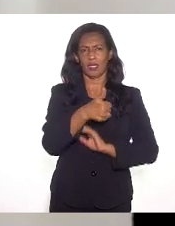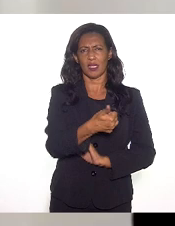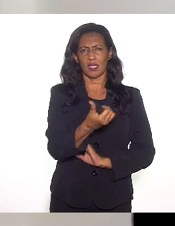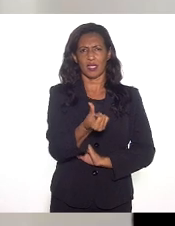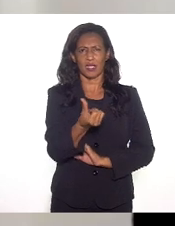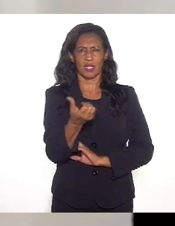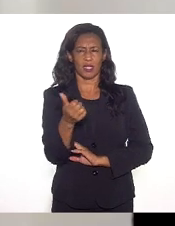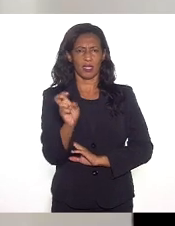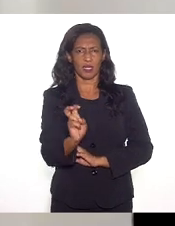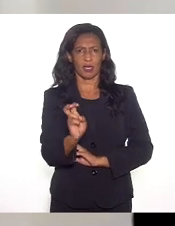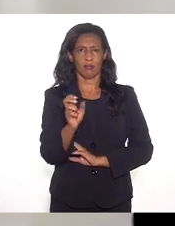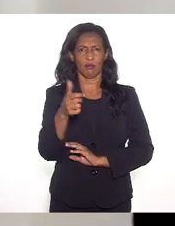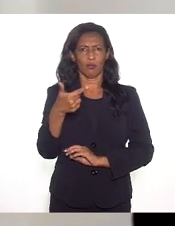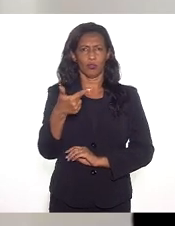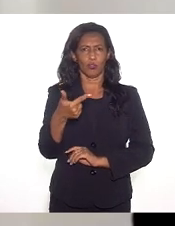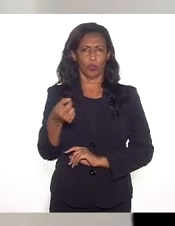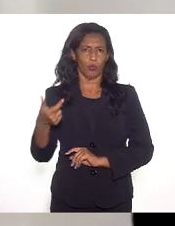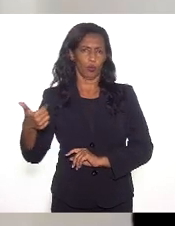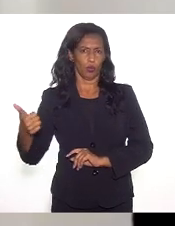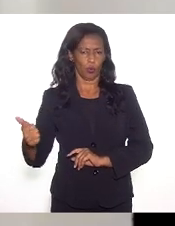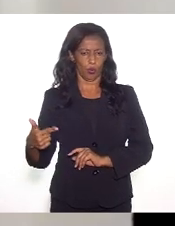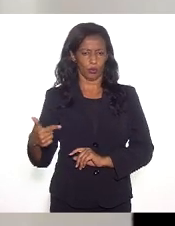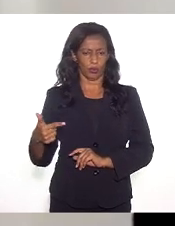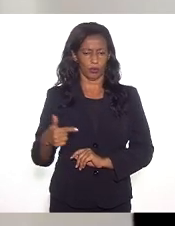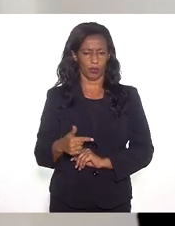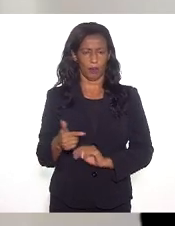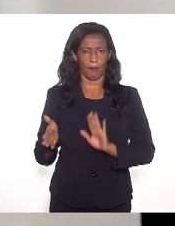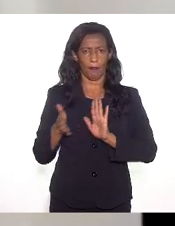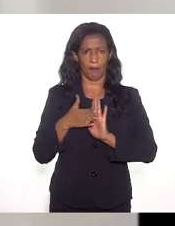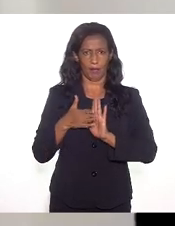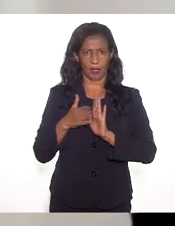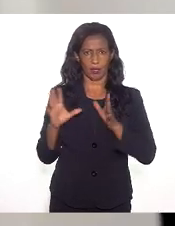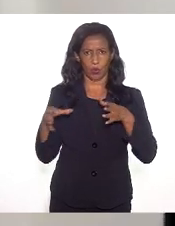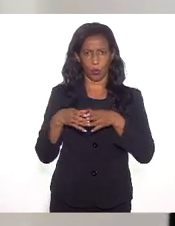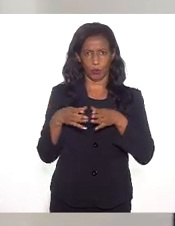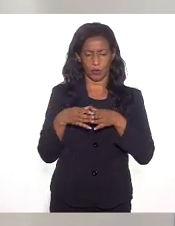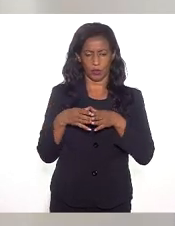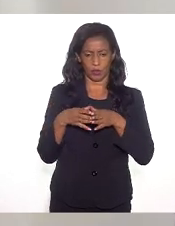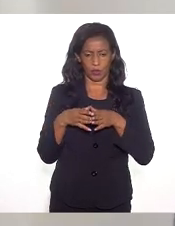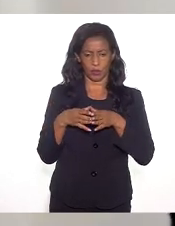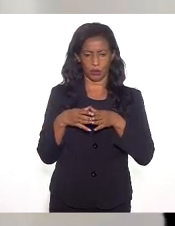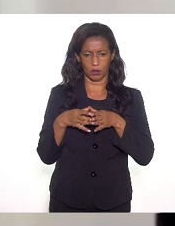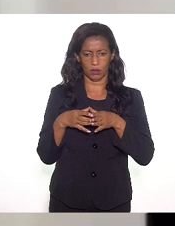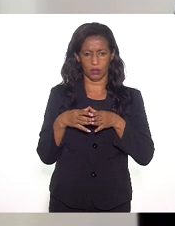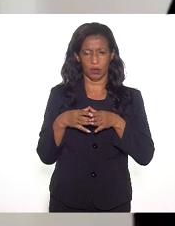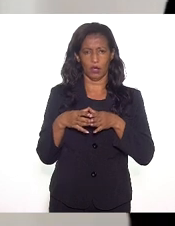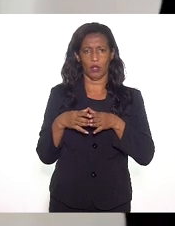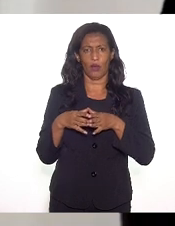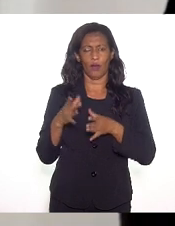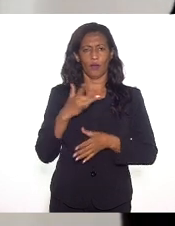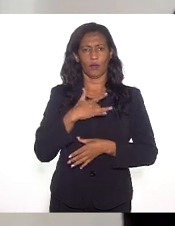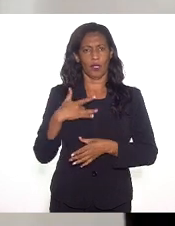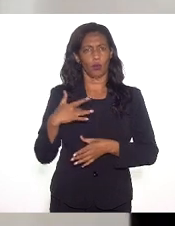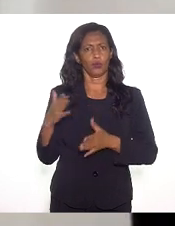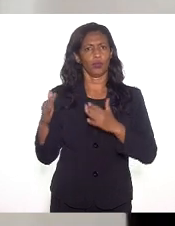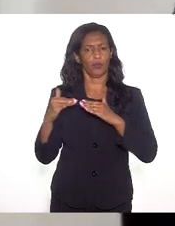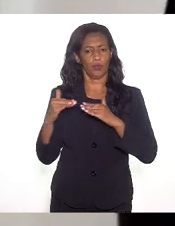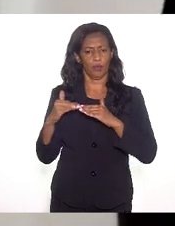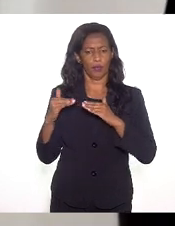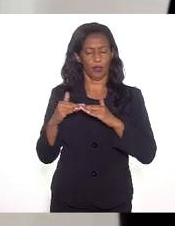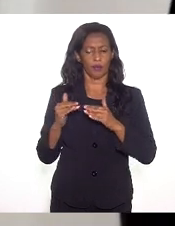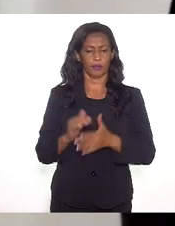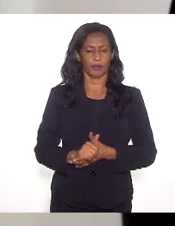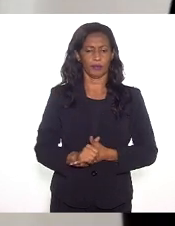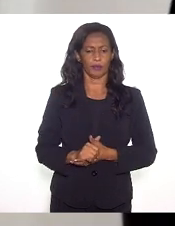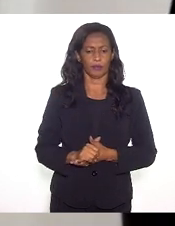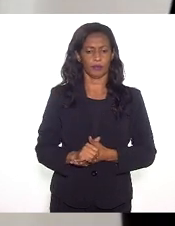6.165, de 15 de fevereiro de 2012, pareceres da Comissão de Constituição e Justiça pela Constitucionalidade, Saúde favorável, Trabalho, Legislação Social, Seguridade